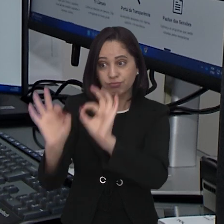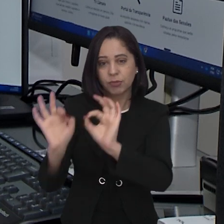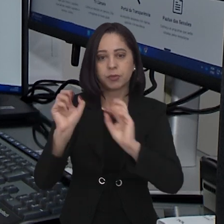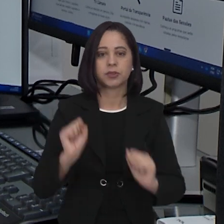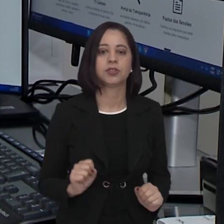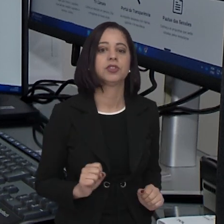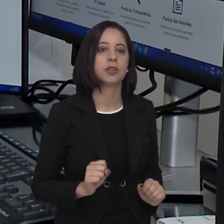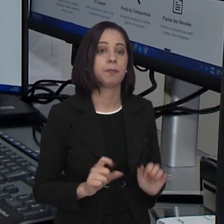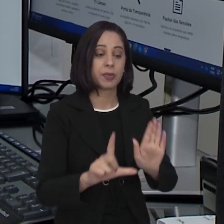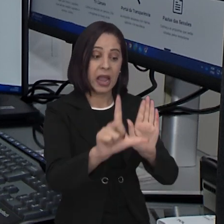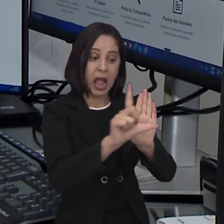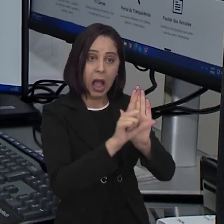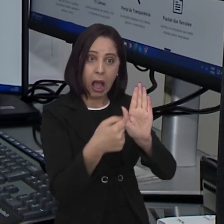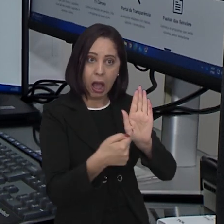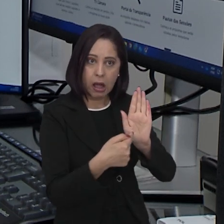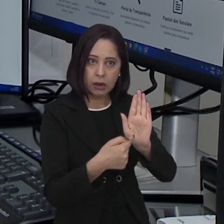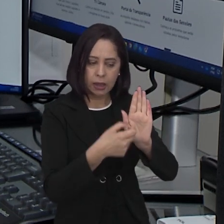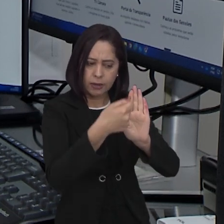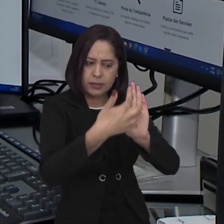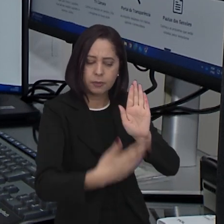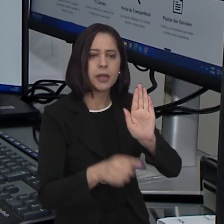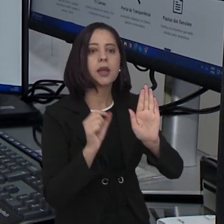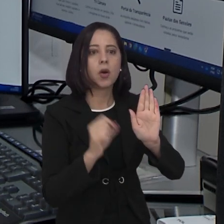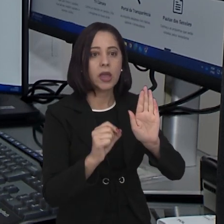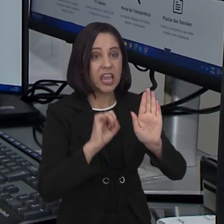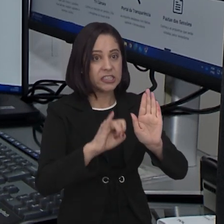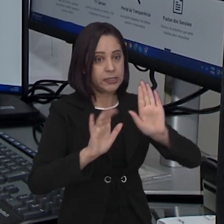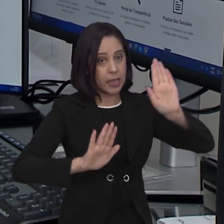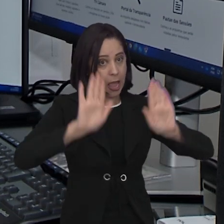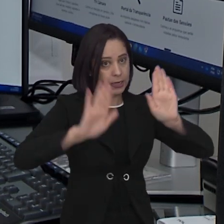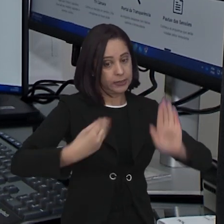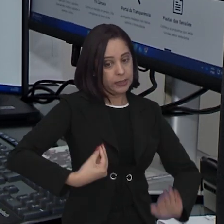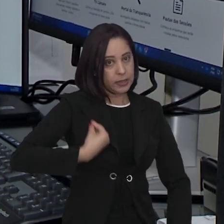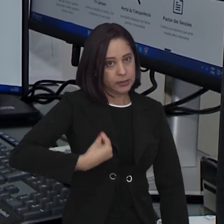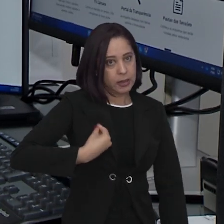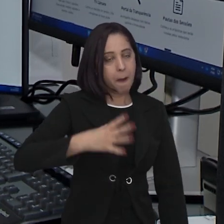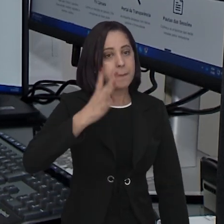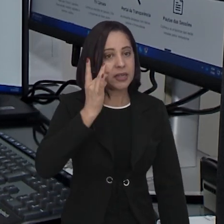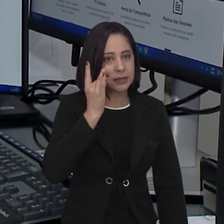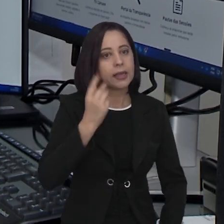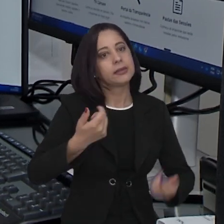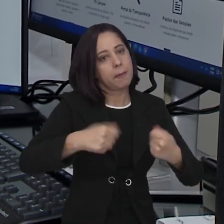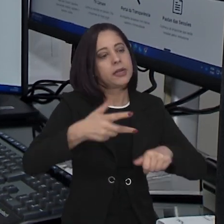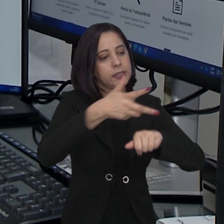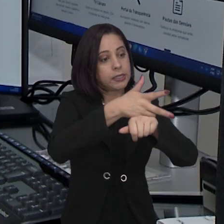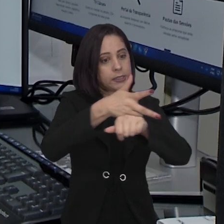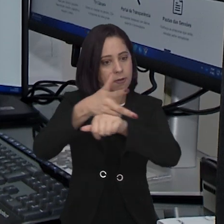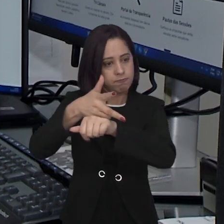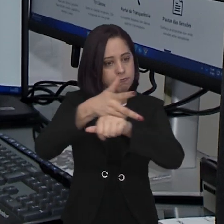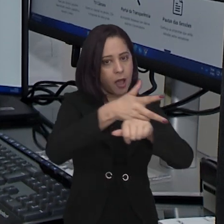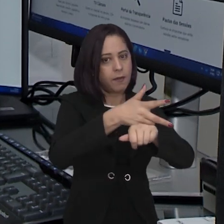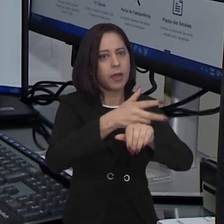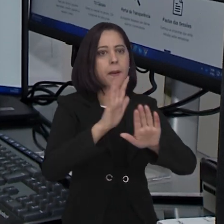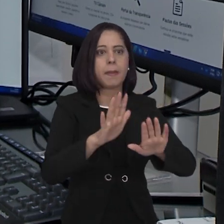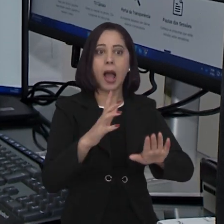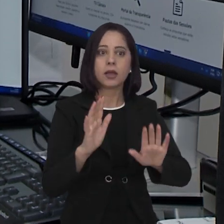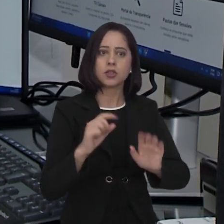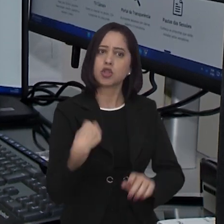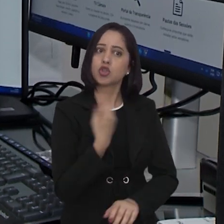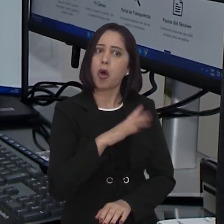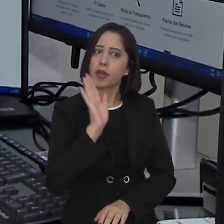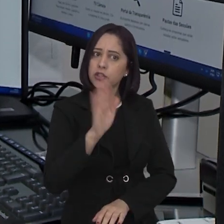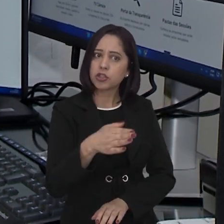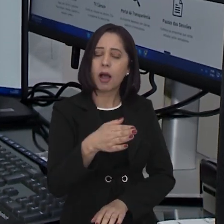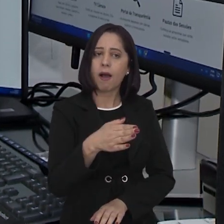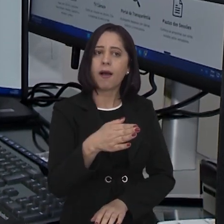A nova lei trouxe como requisito para que quando a licitação for presencial ela seja gravada, né, em áudio e vídeo. Nós fazemos